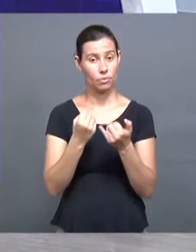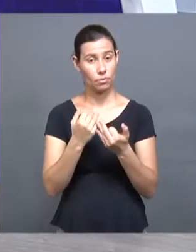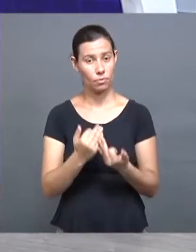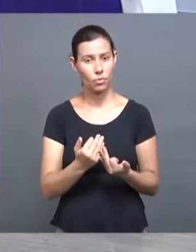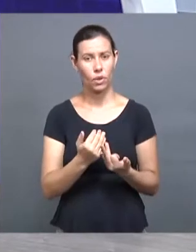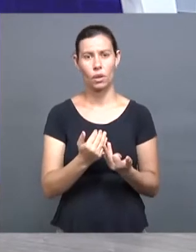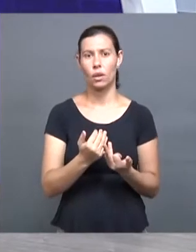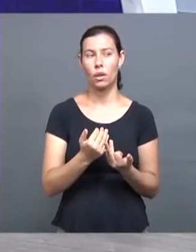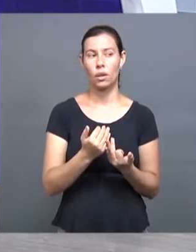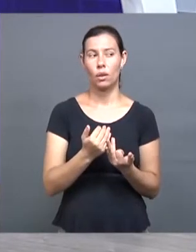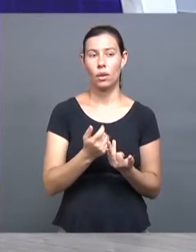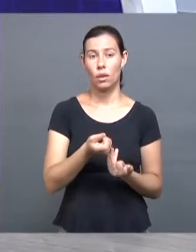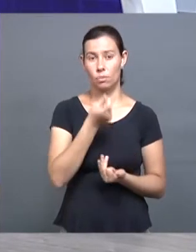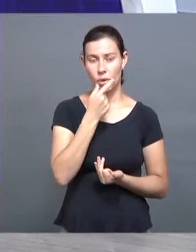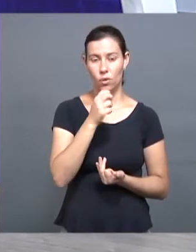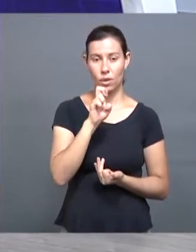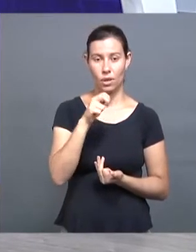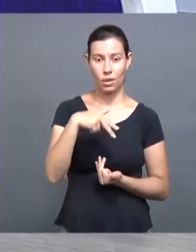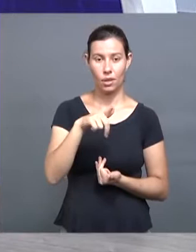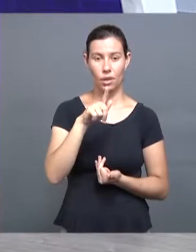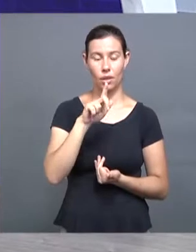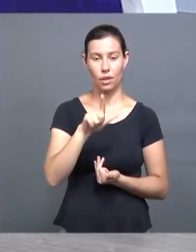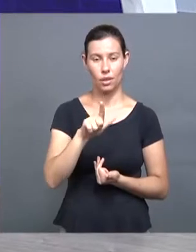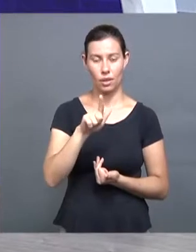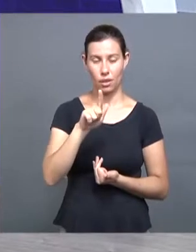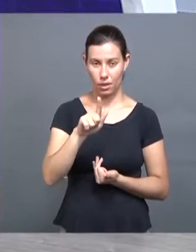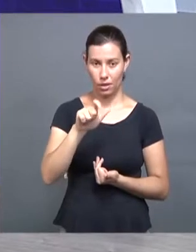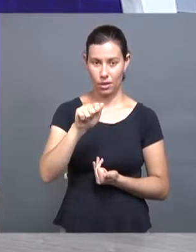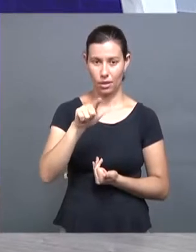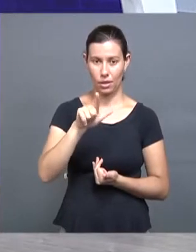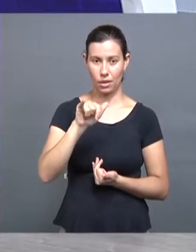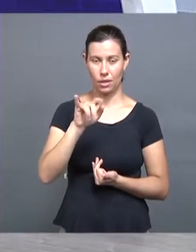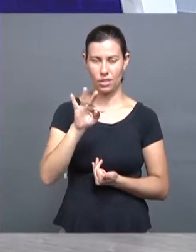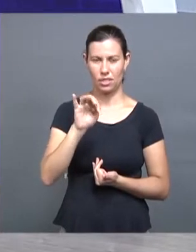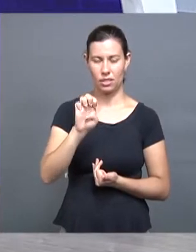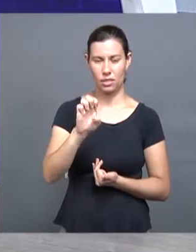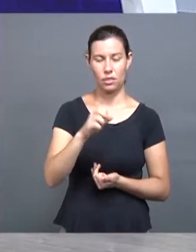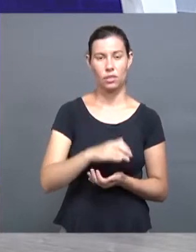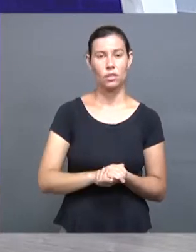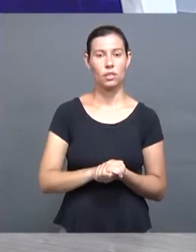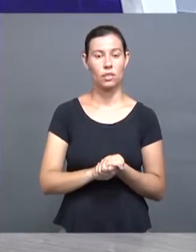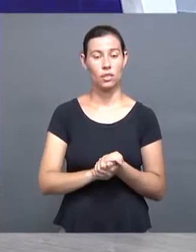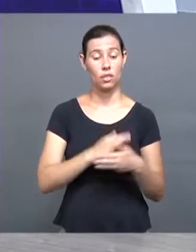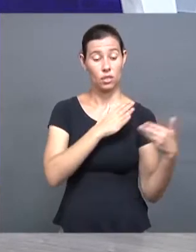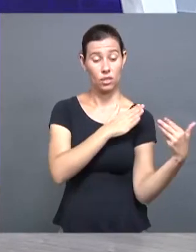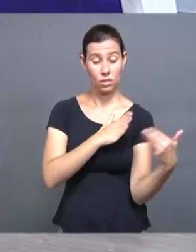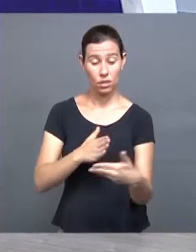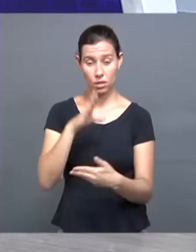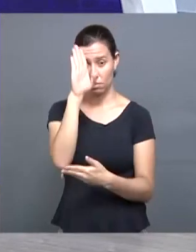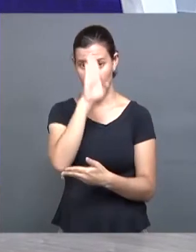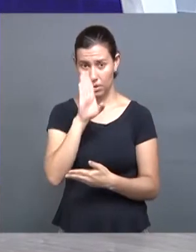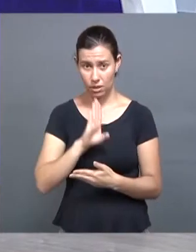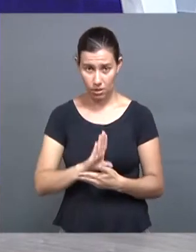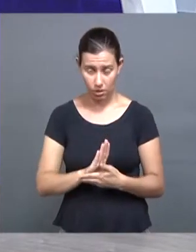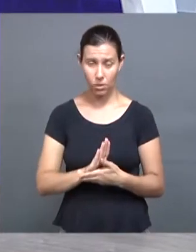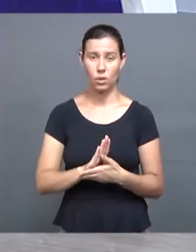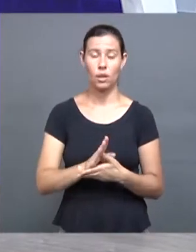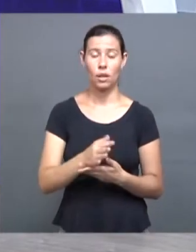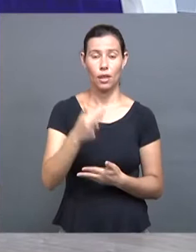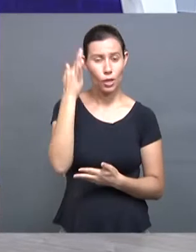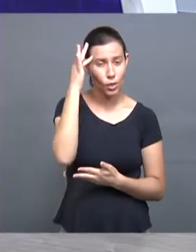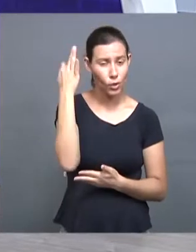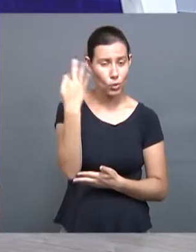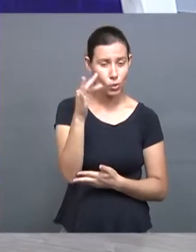Brasil e se realmente é a cura definitiva para os enxaquecosos? Não existe milagre,